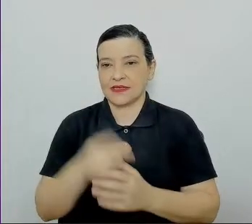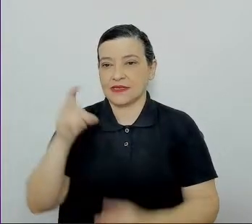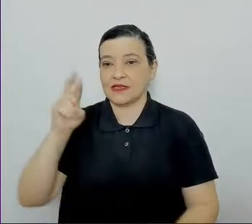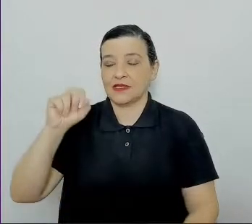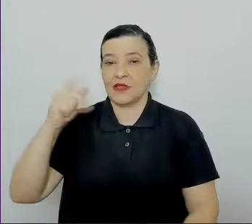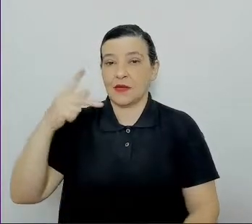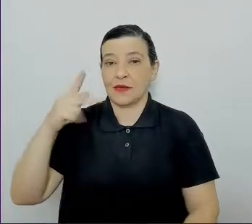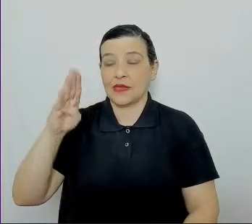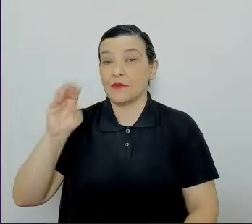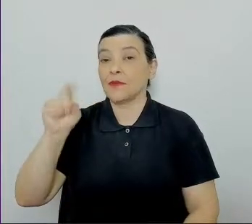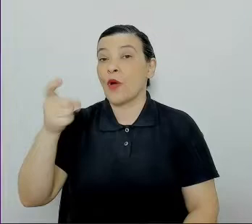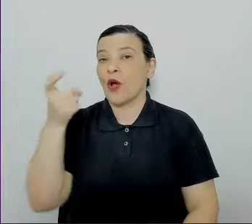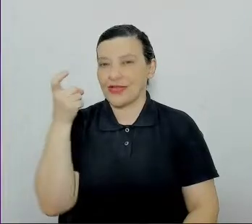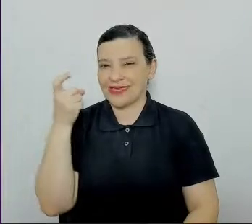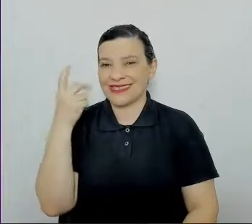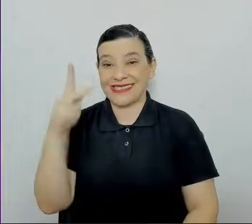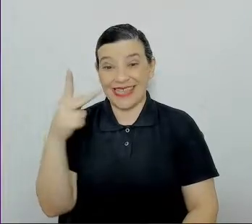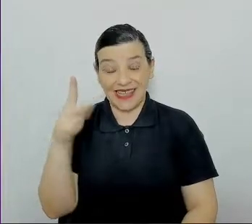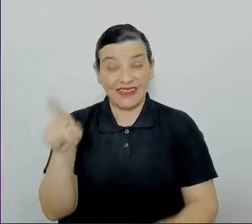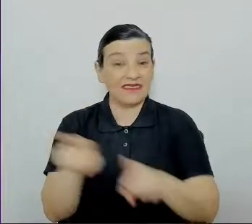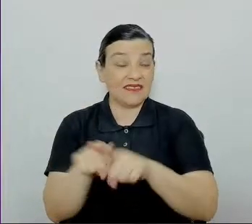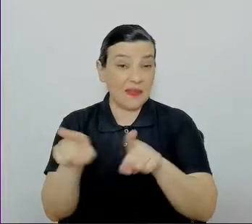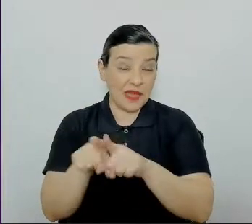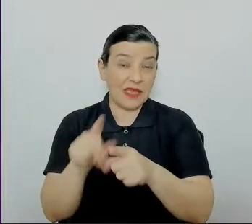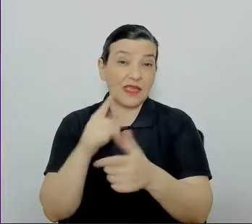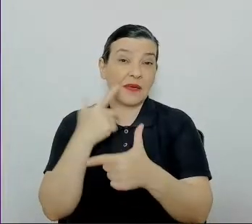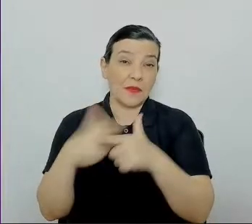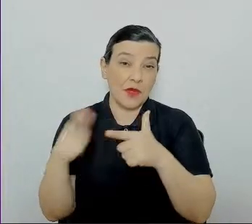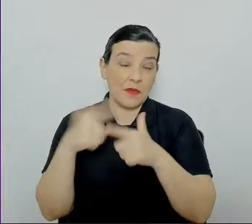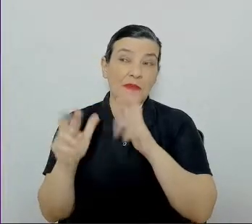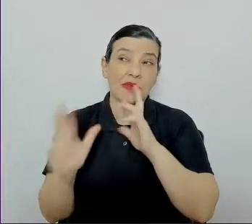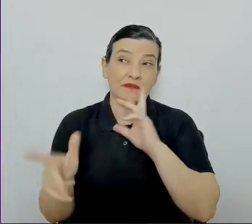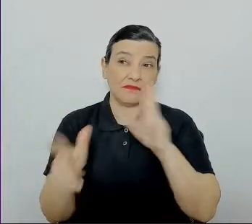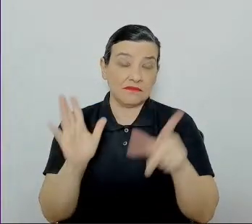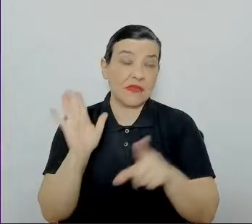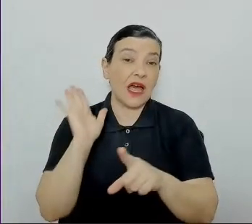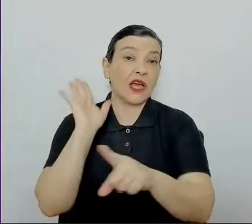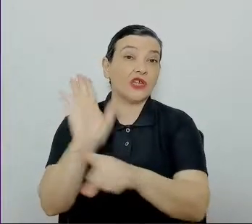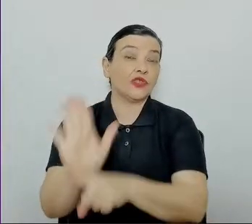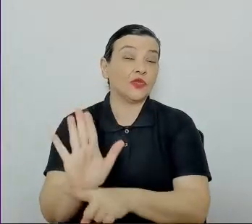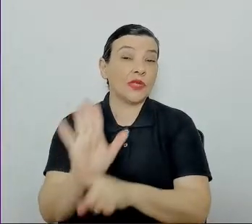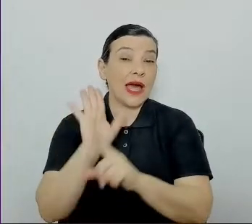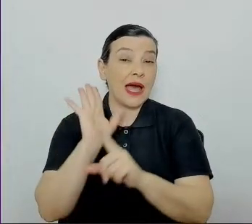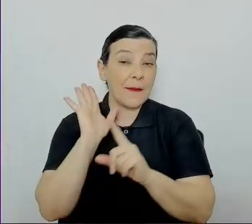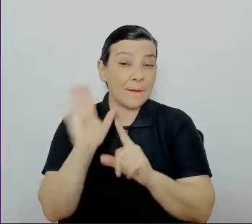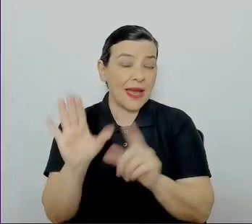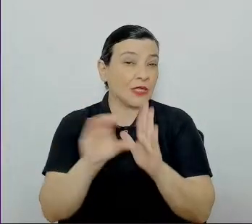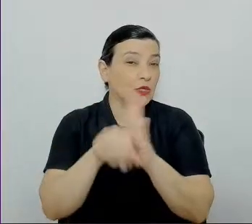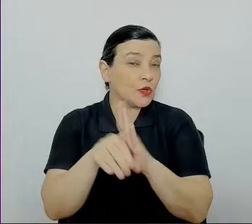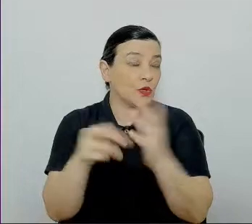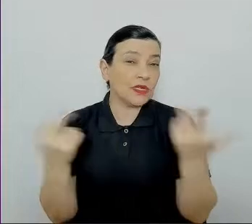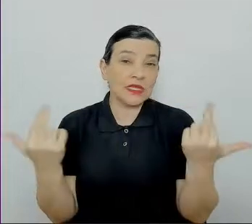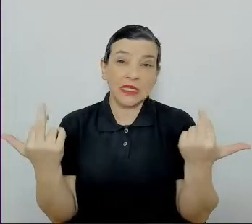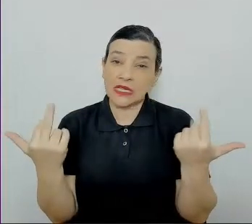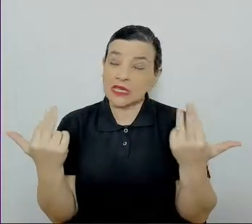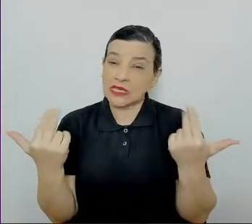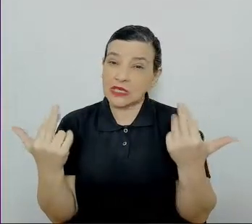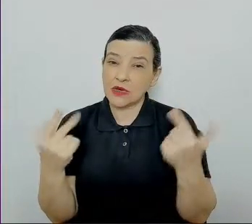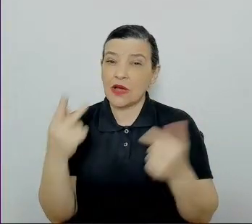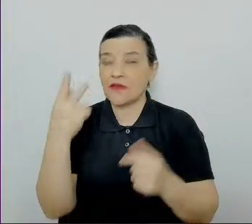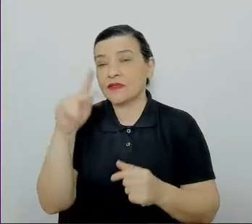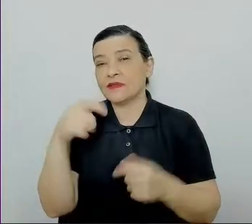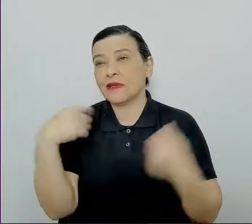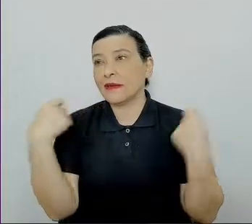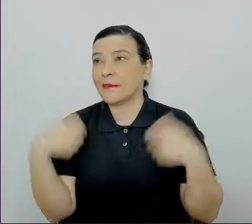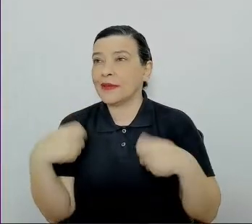Ele resolve problemas diferentes, obviamente, mas a ideia, a lógica é a mesma. Ele elimina a necessidade de você ter um pendrive ou